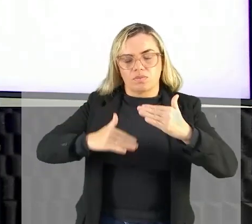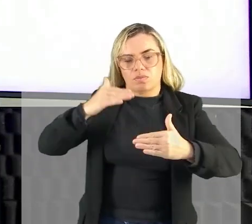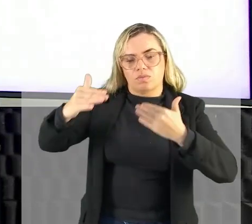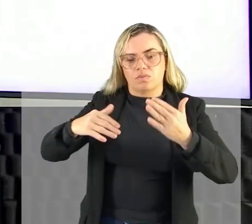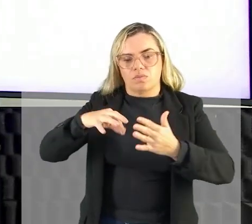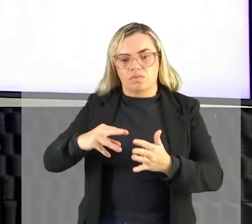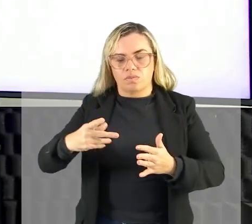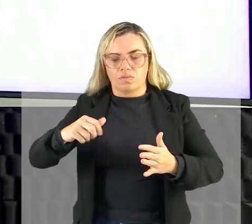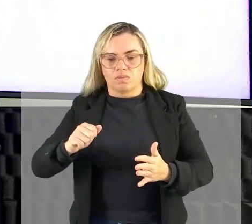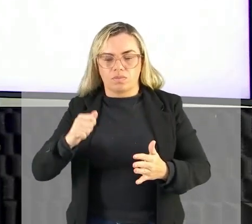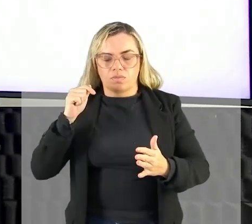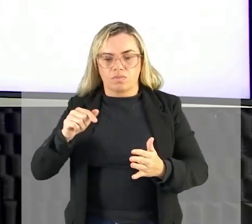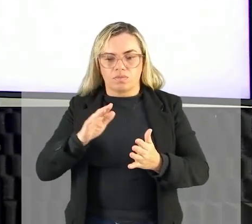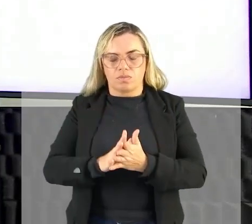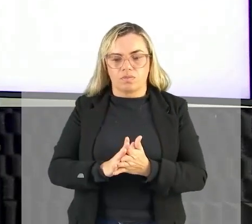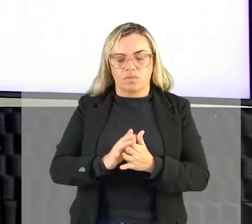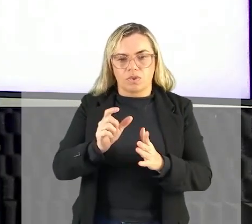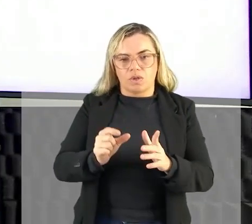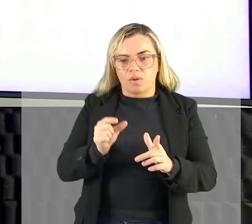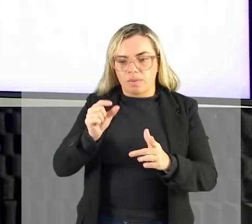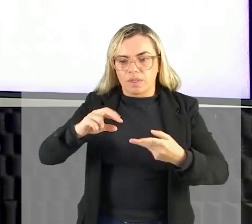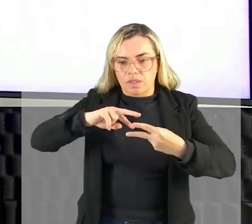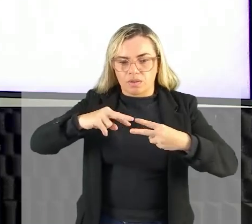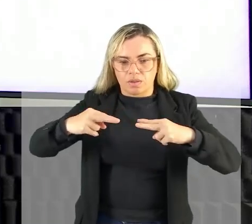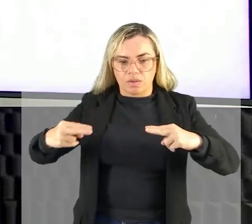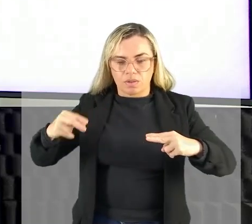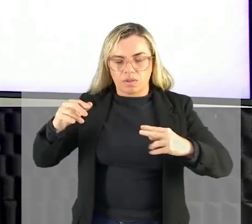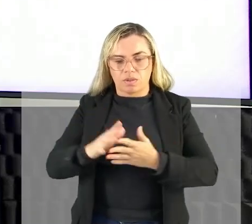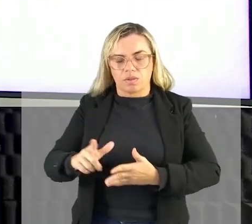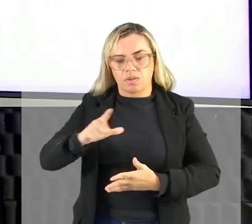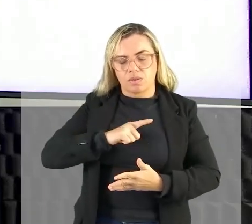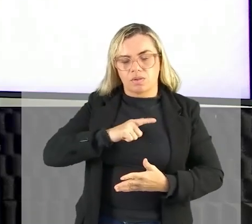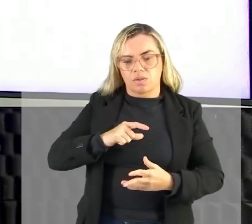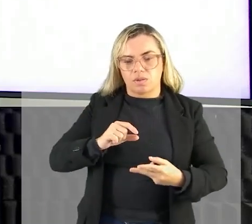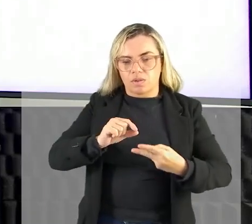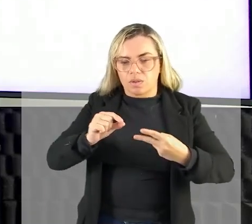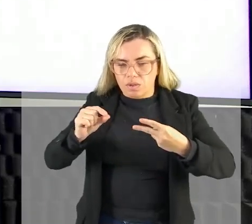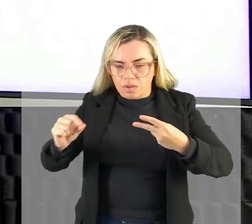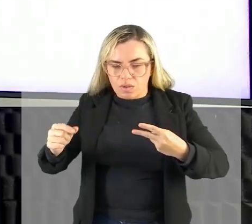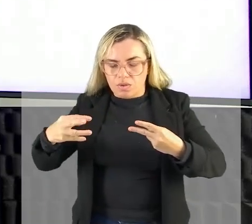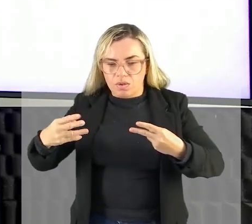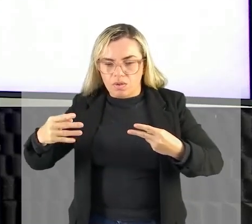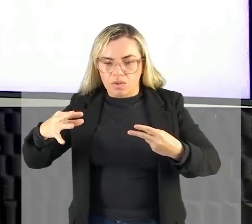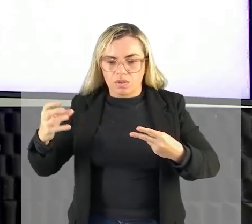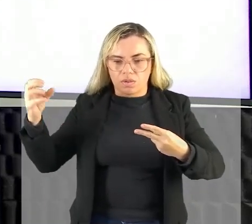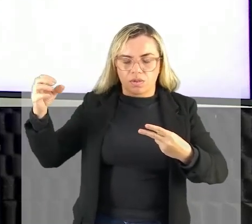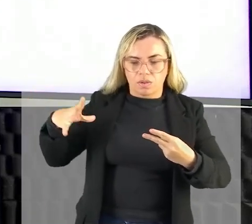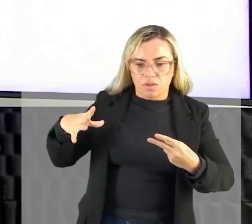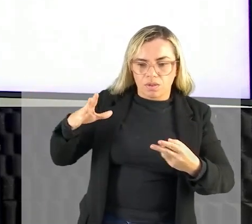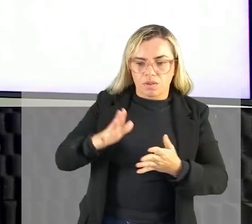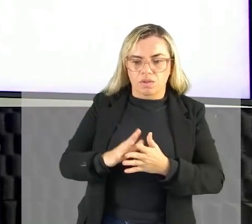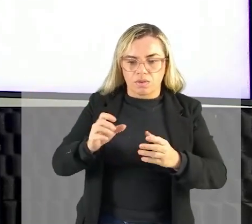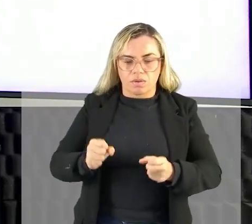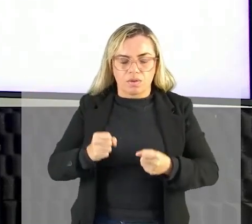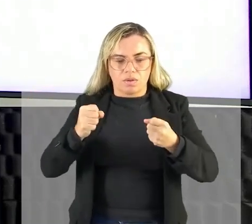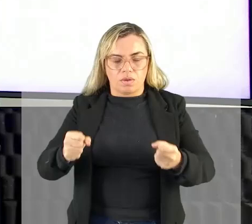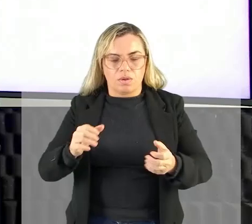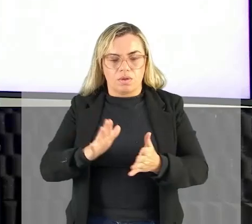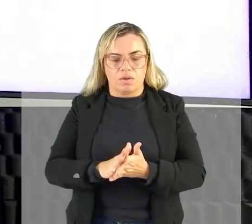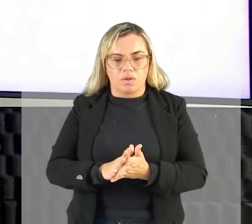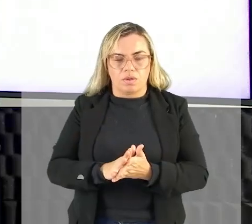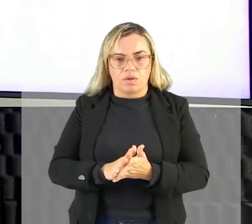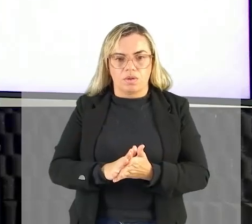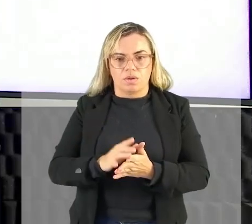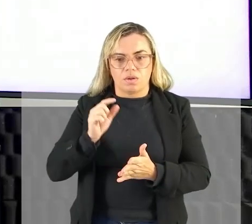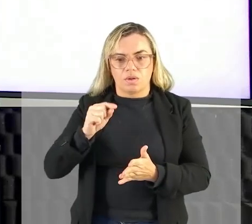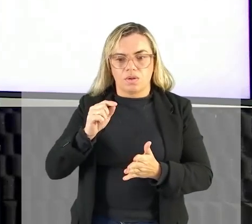uma sonda, que é um fragmento de DNA que contém partículas fluorescentes, capazes de reagir com